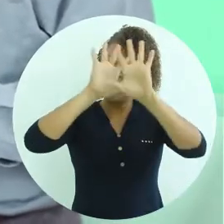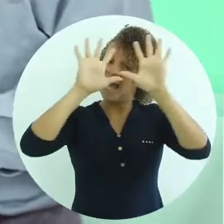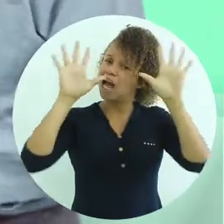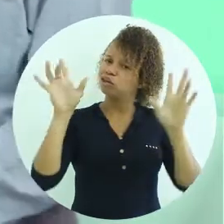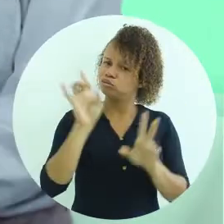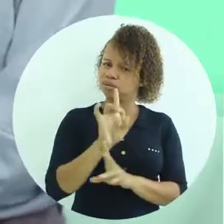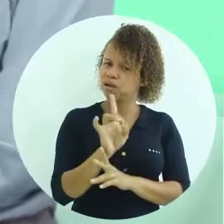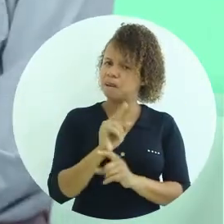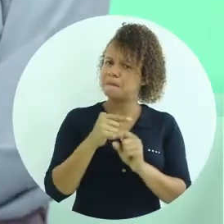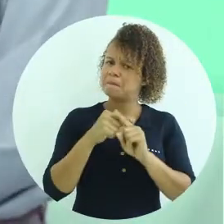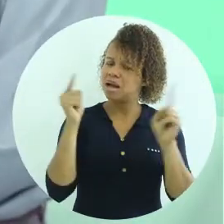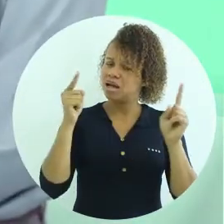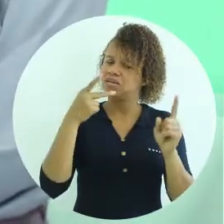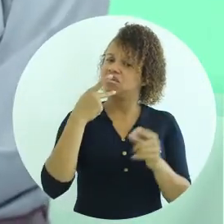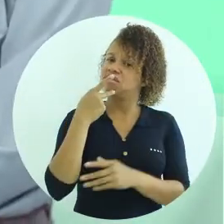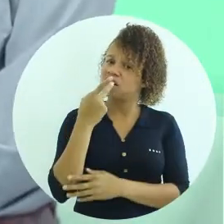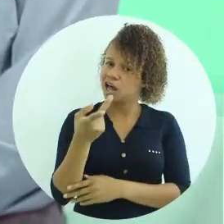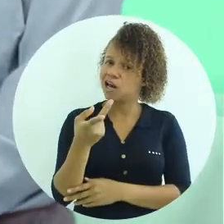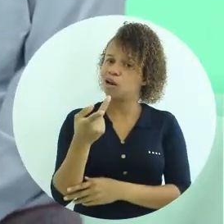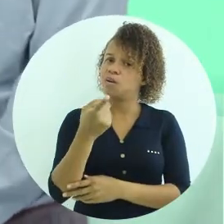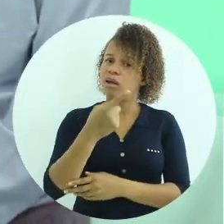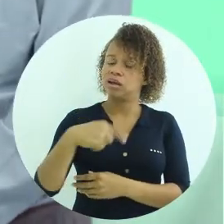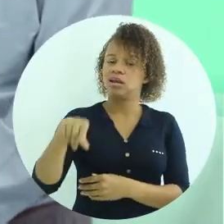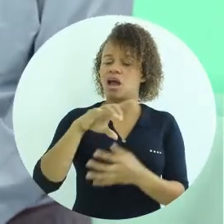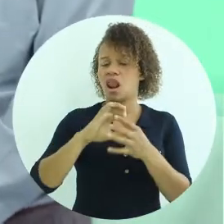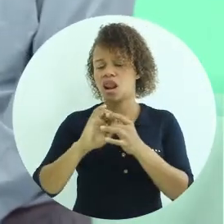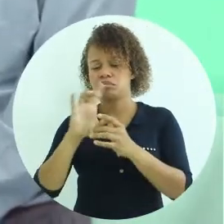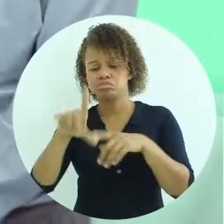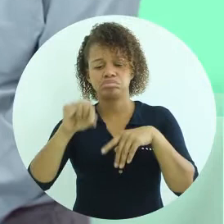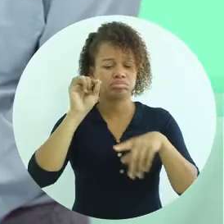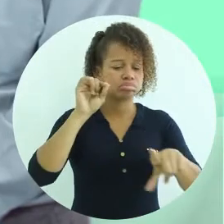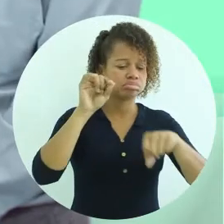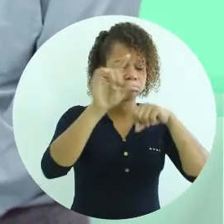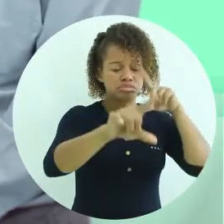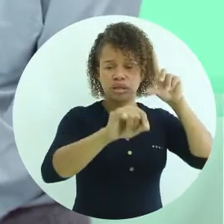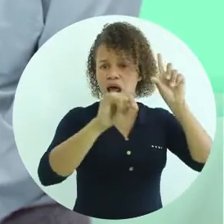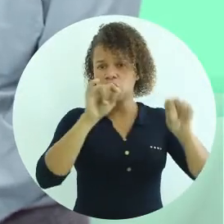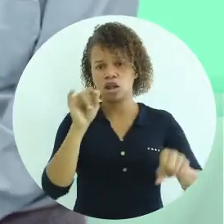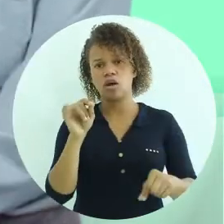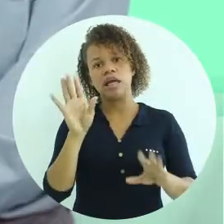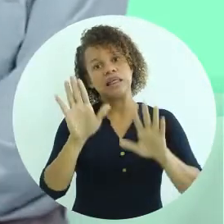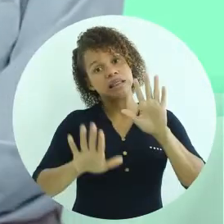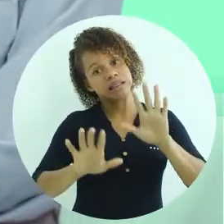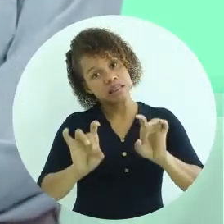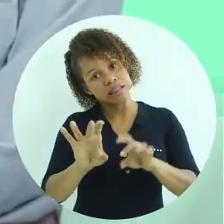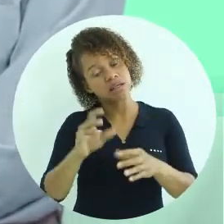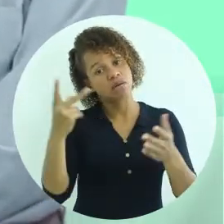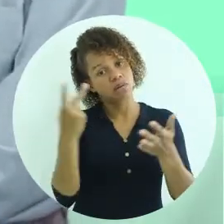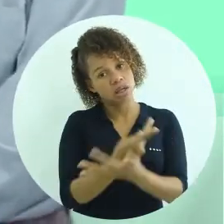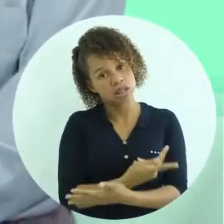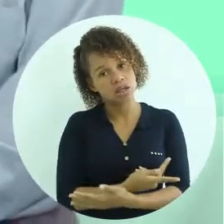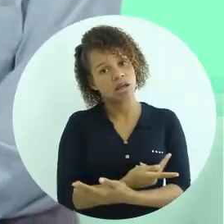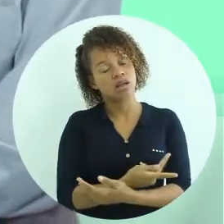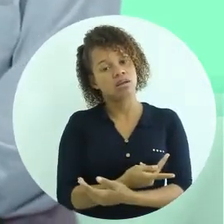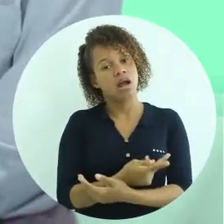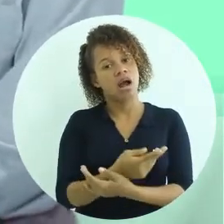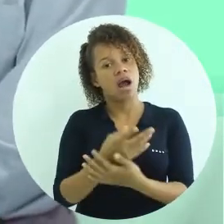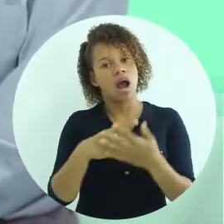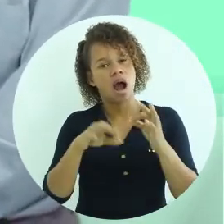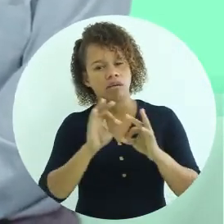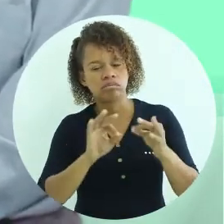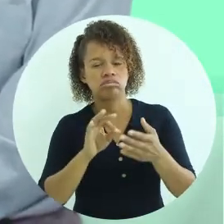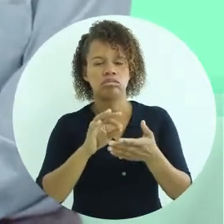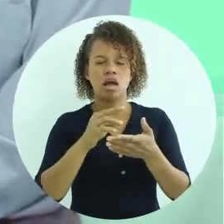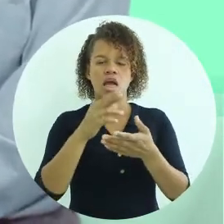claro, mas dizem, né, que é aleatório. Salvo quando tem operações especiais aí, alguma operação da